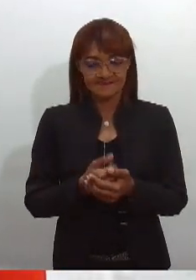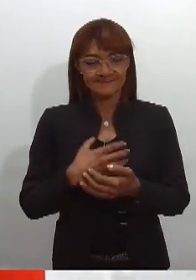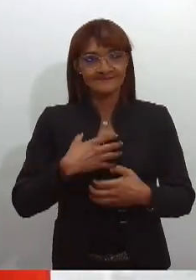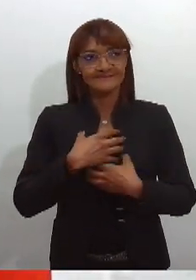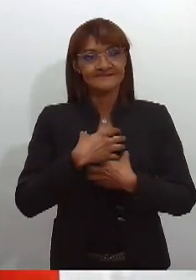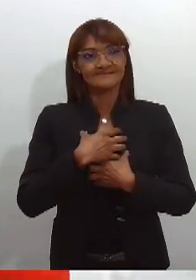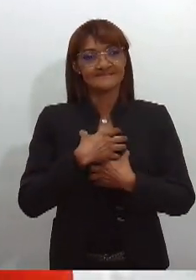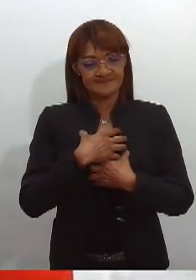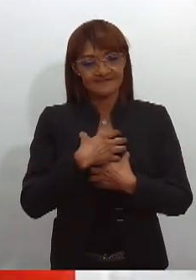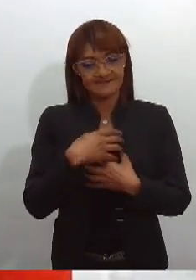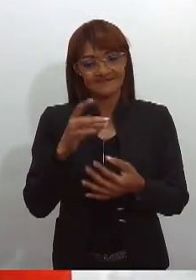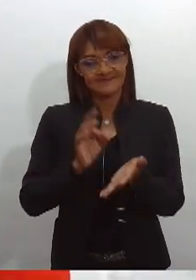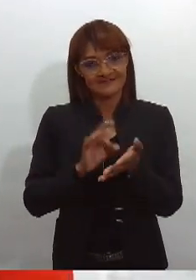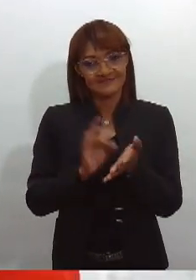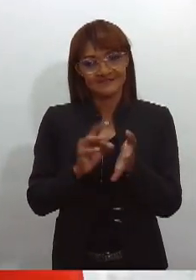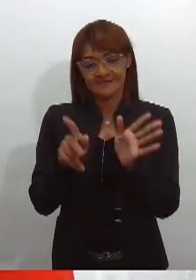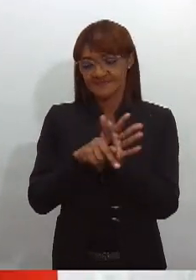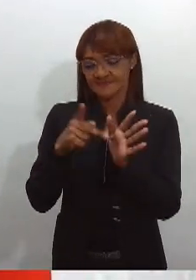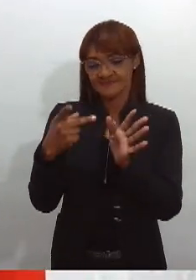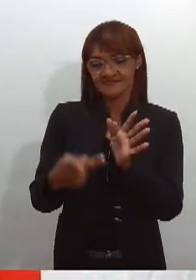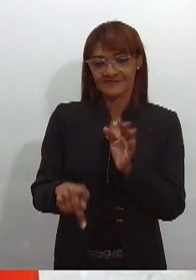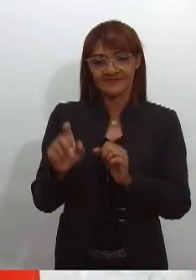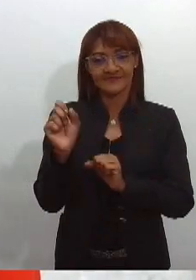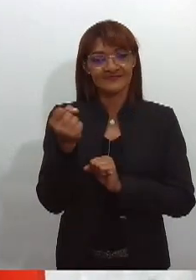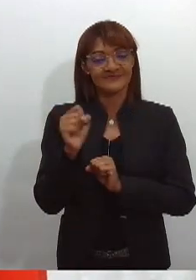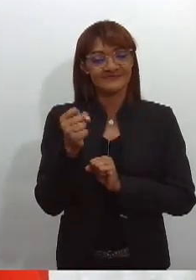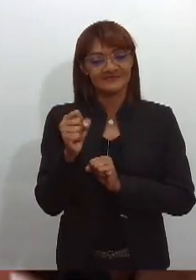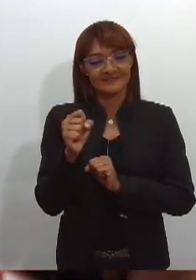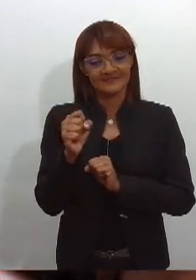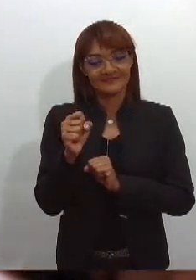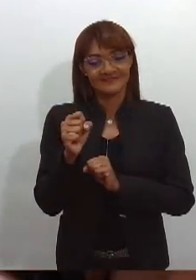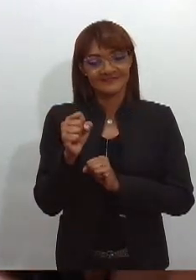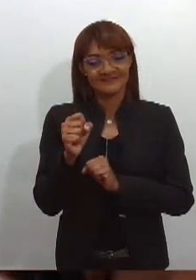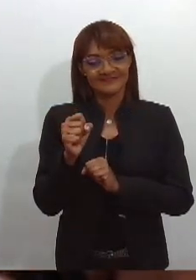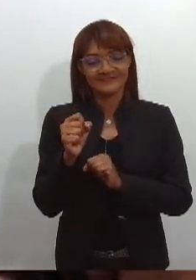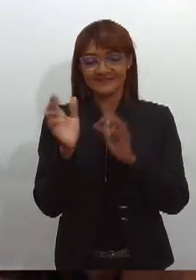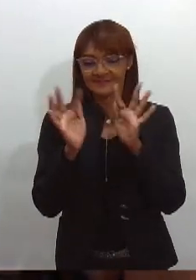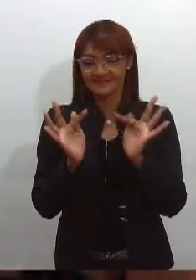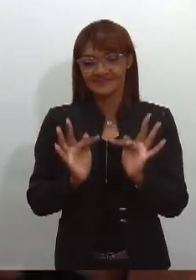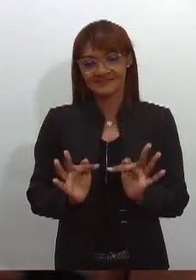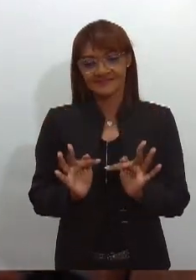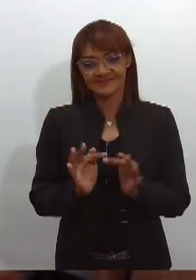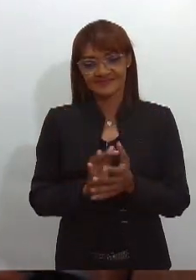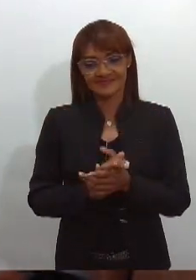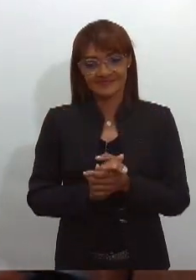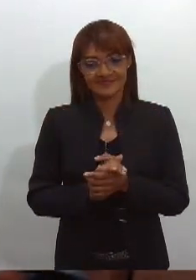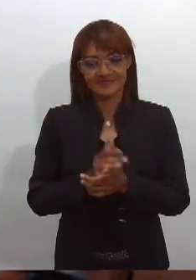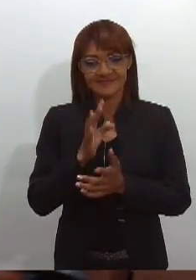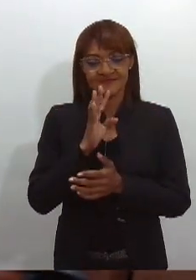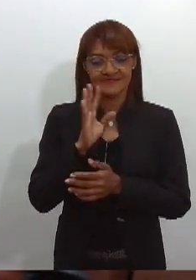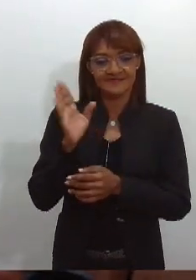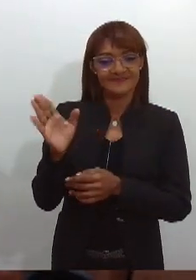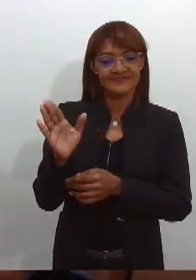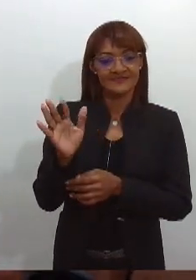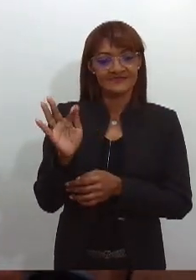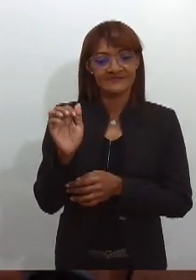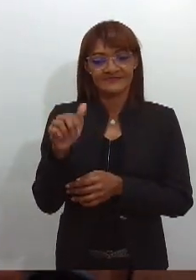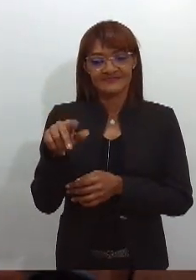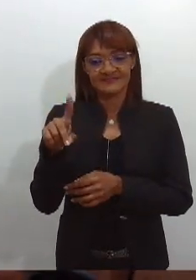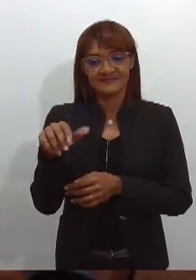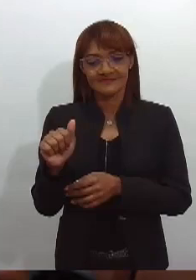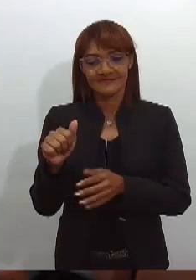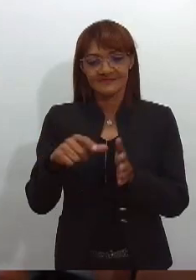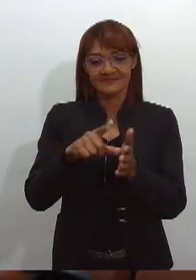hoje, pertencente de Sergipe, e isso me deixa muito, muito feliz. Eu conheci a Fernanda enquanto eu morava em Brasília.